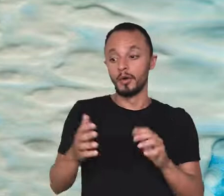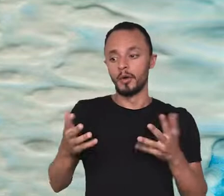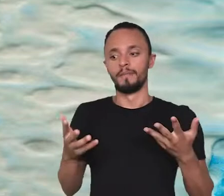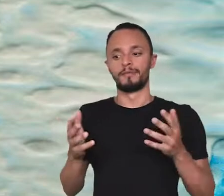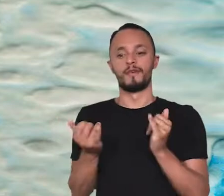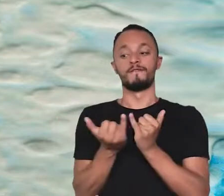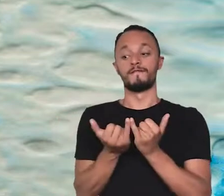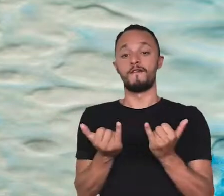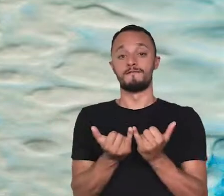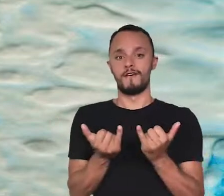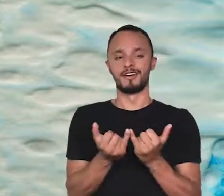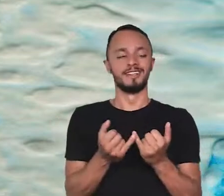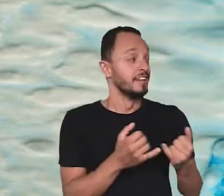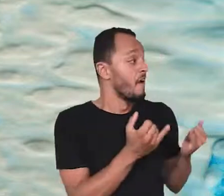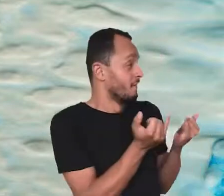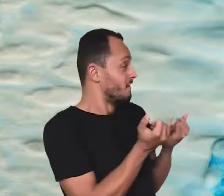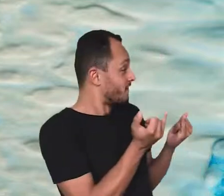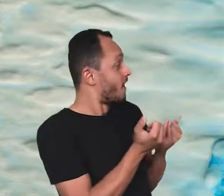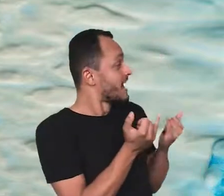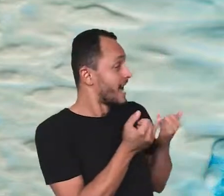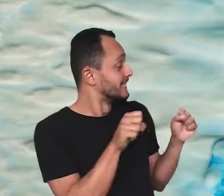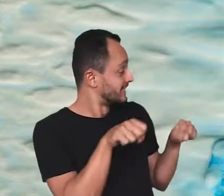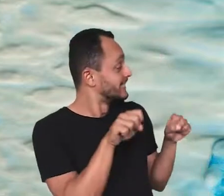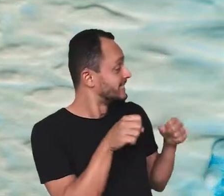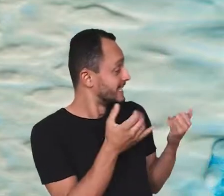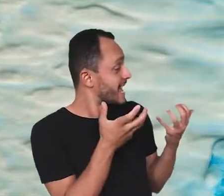Gente, vocês estão preparados pra fofoca? Fofoca!